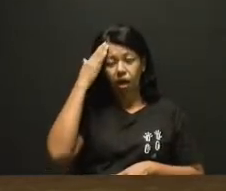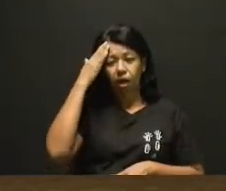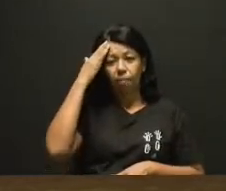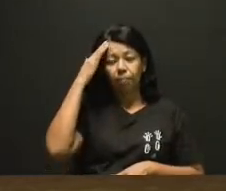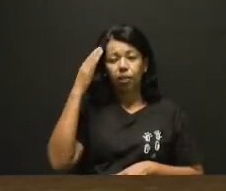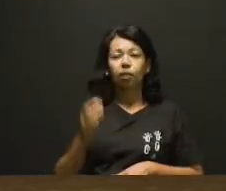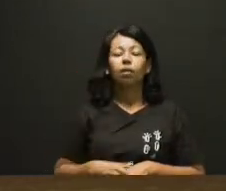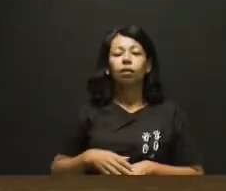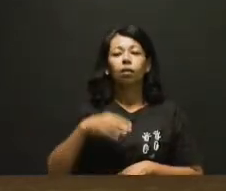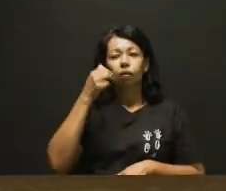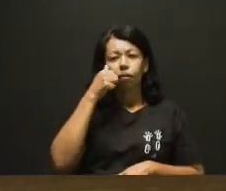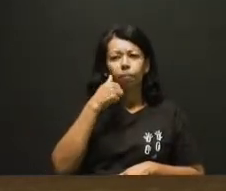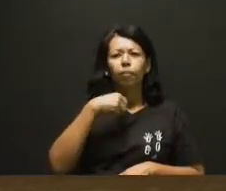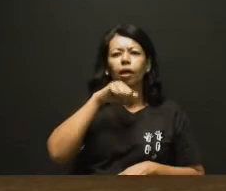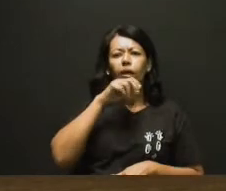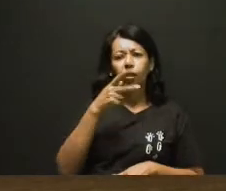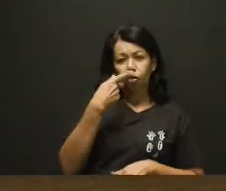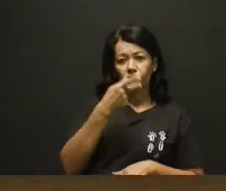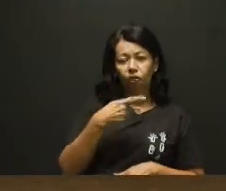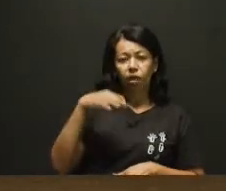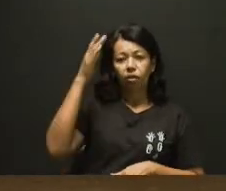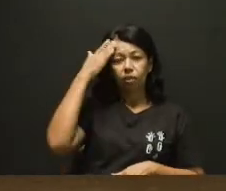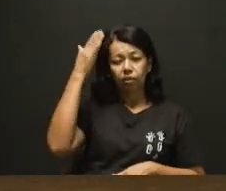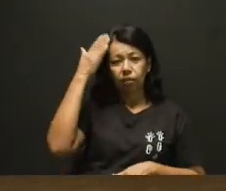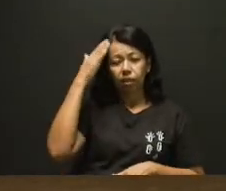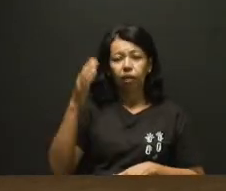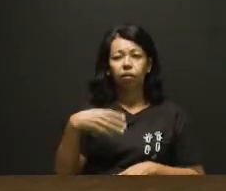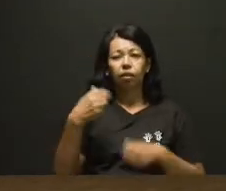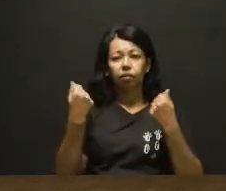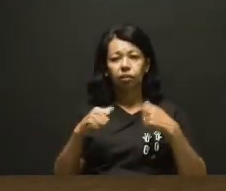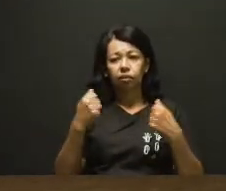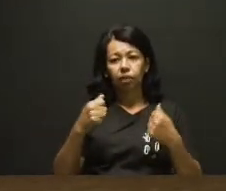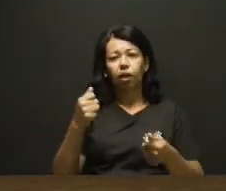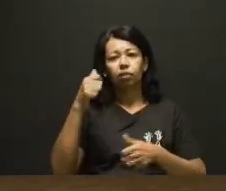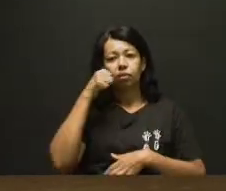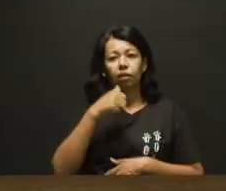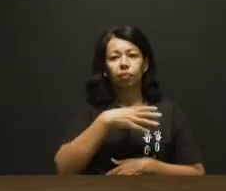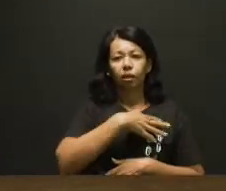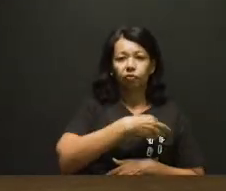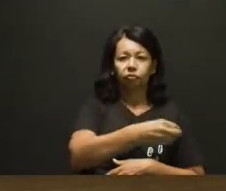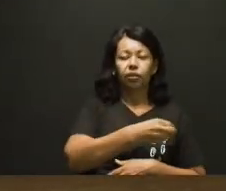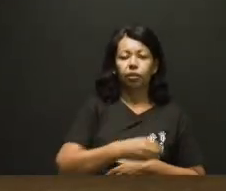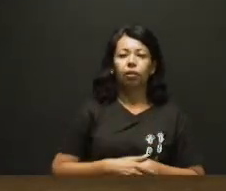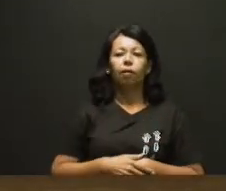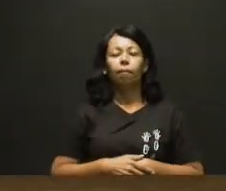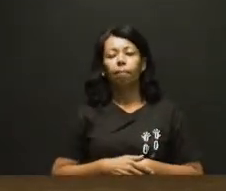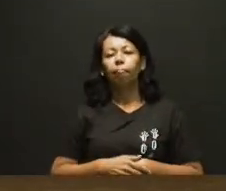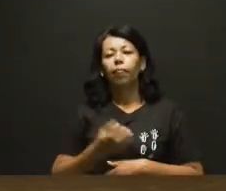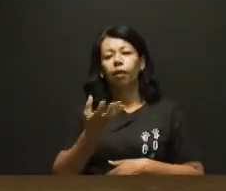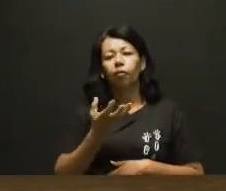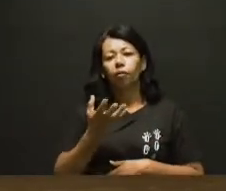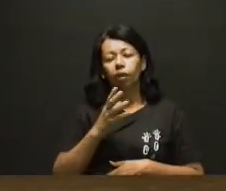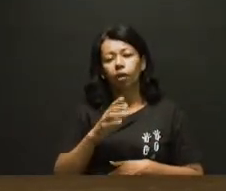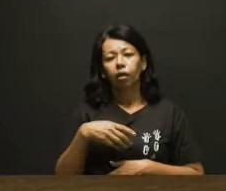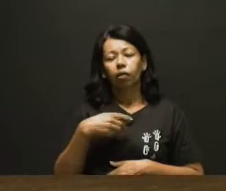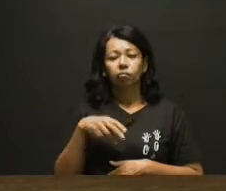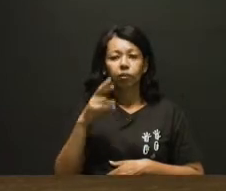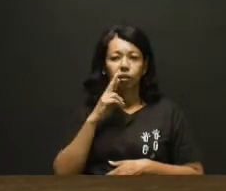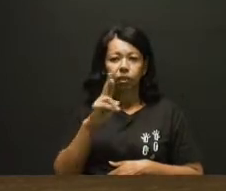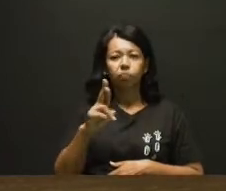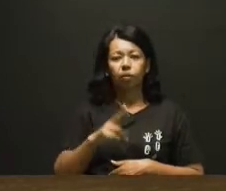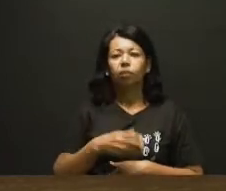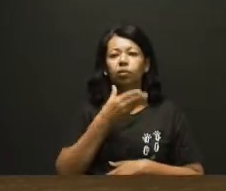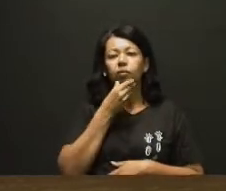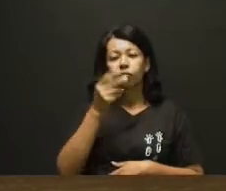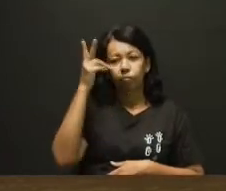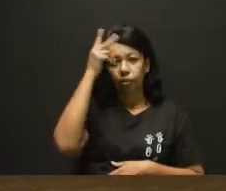falo como amigo como banhos e desnecessários da minha filha entendeu ela não pode estar aqui mas é isso que eu quero uma solução assim o